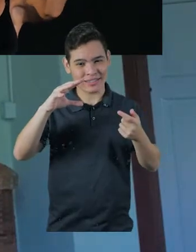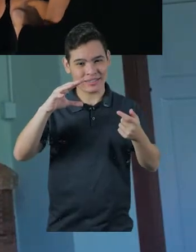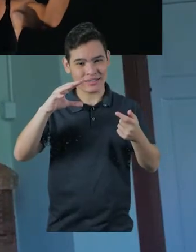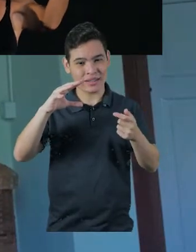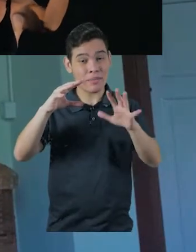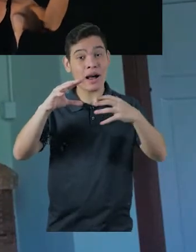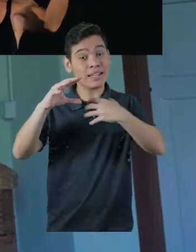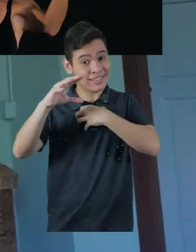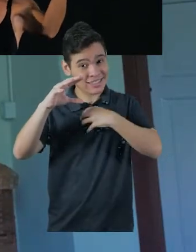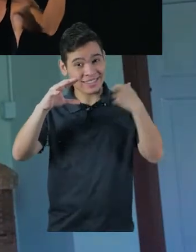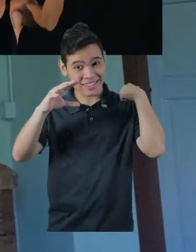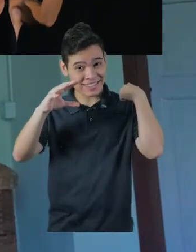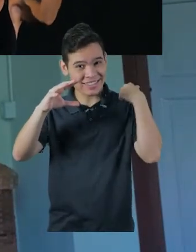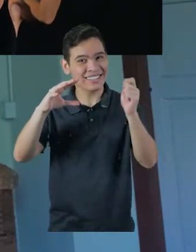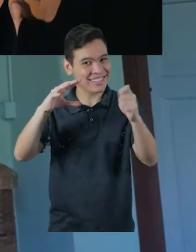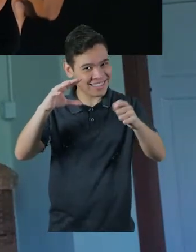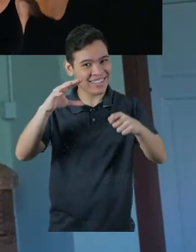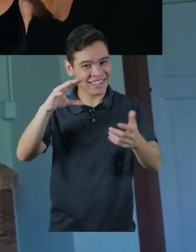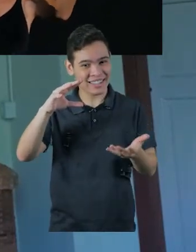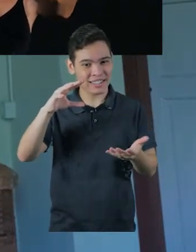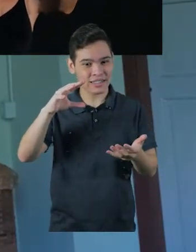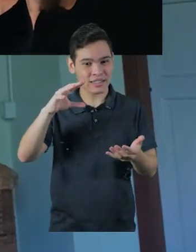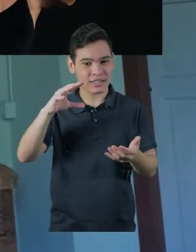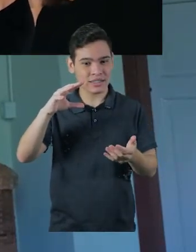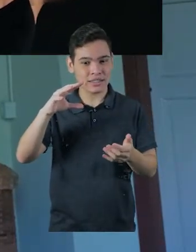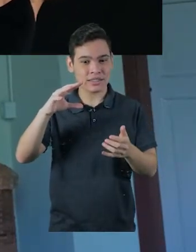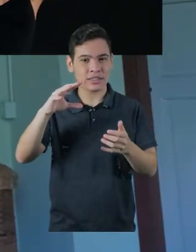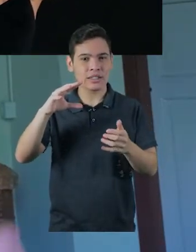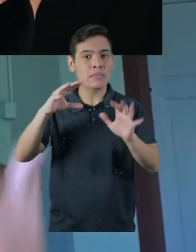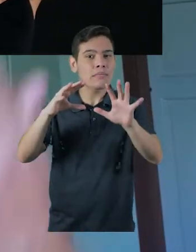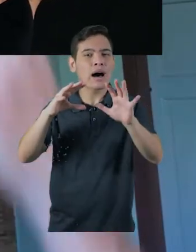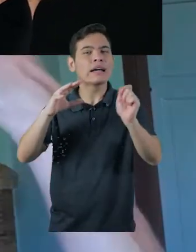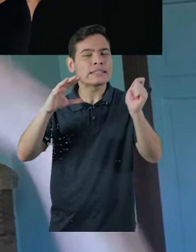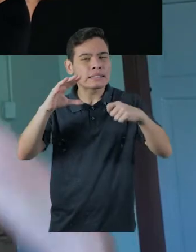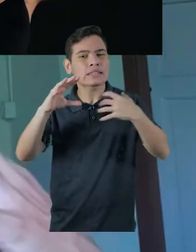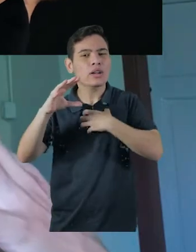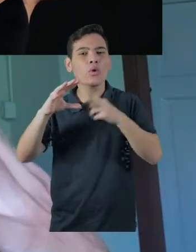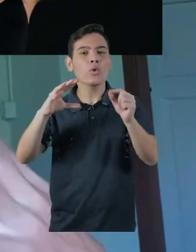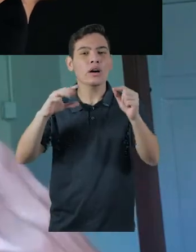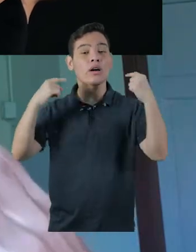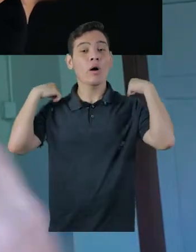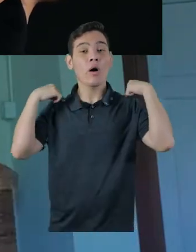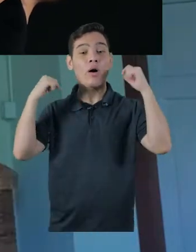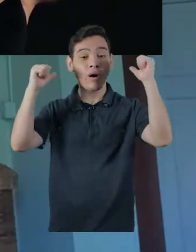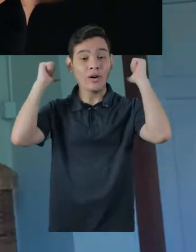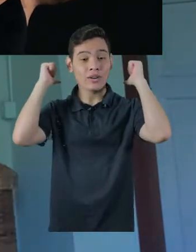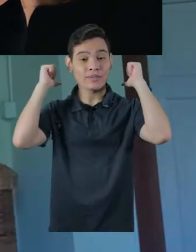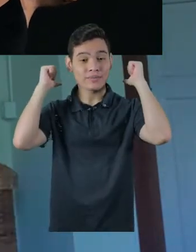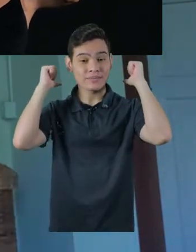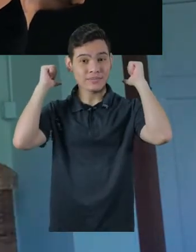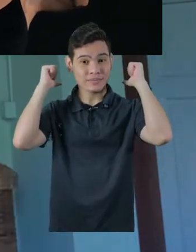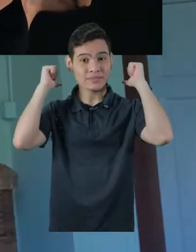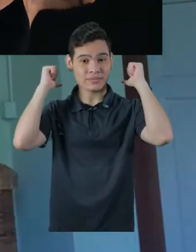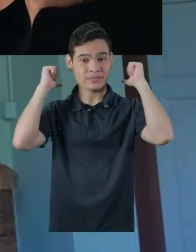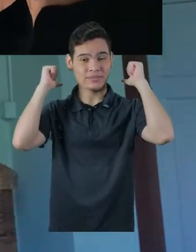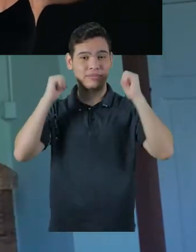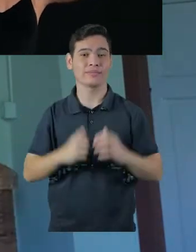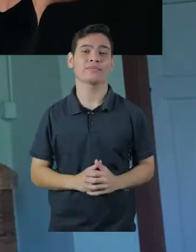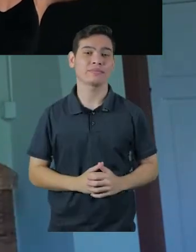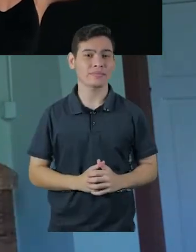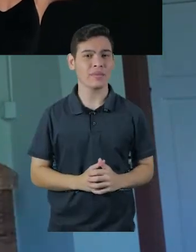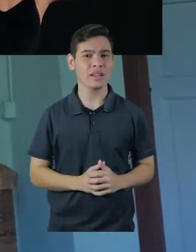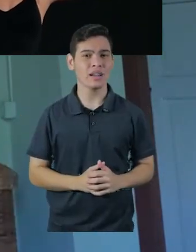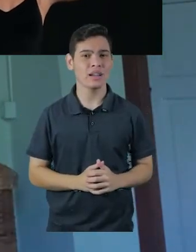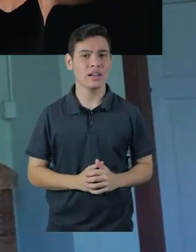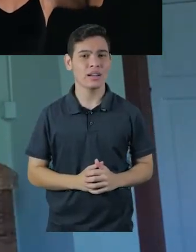de sombra da nossa autoimagem corporal, que é as costas e, sobretudo, a coluna